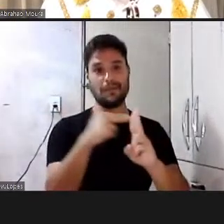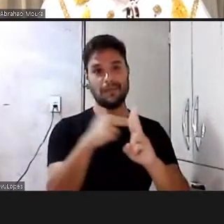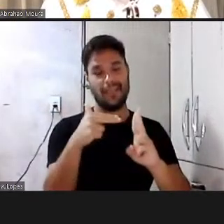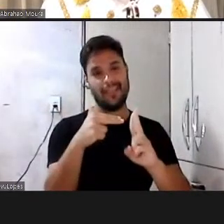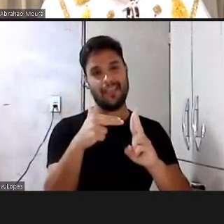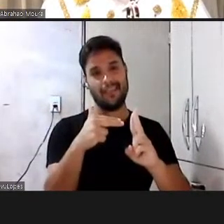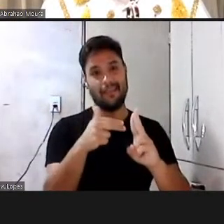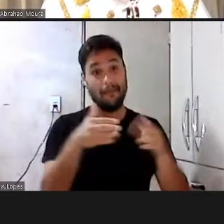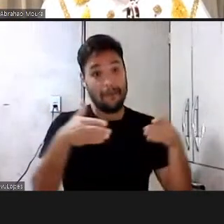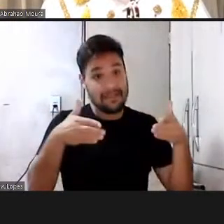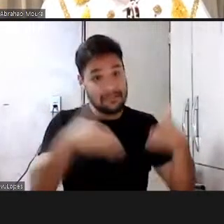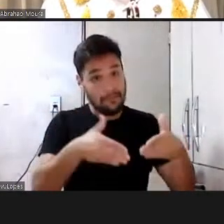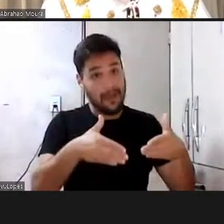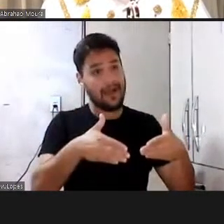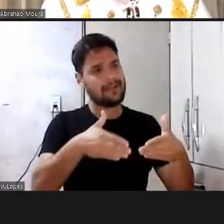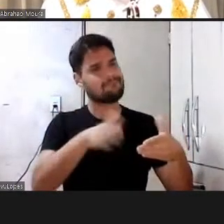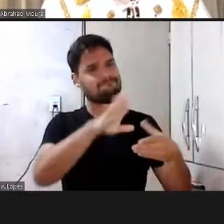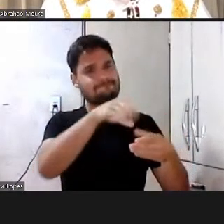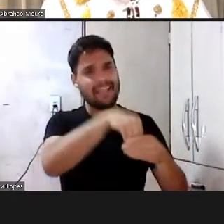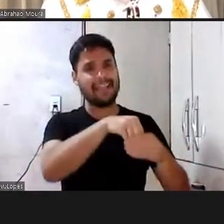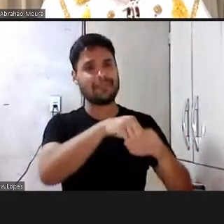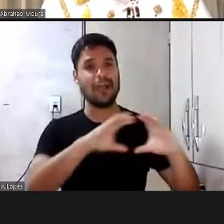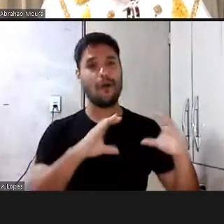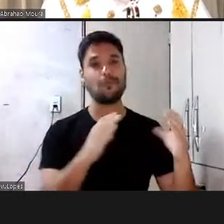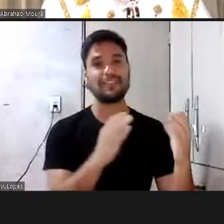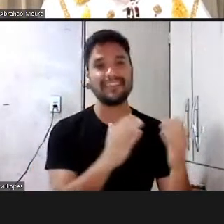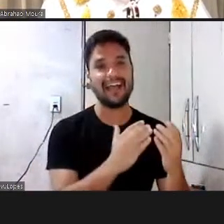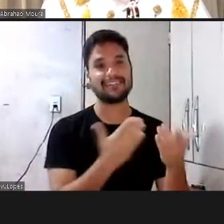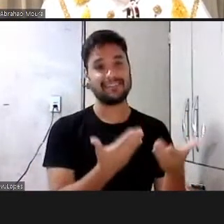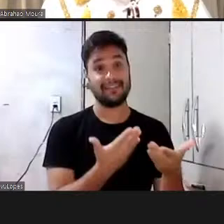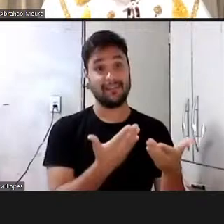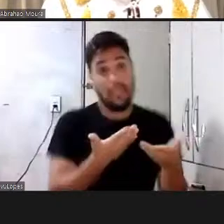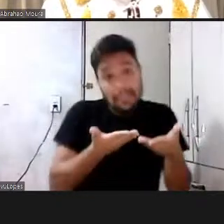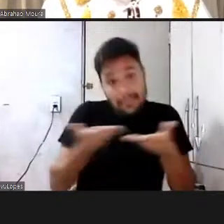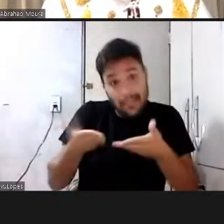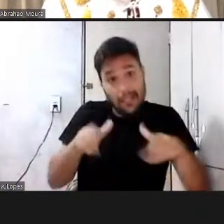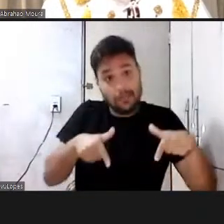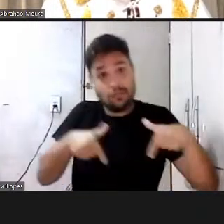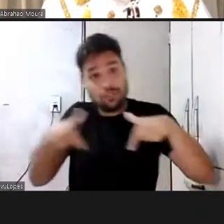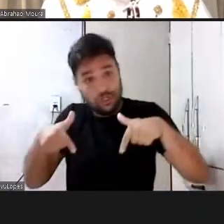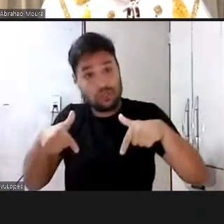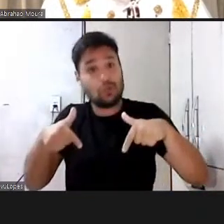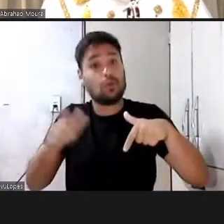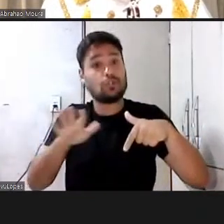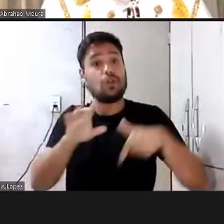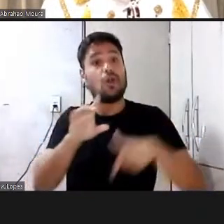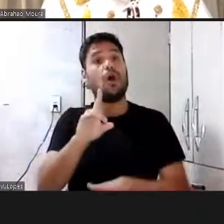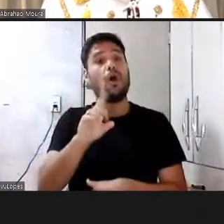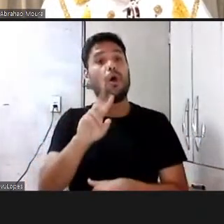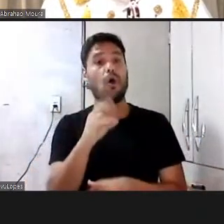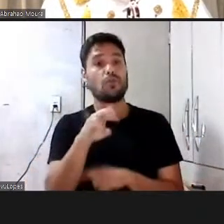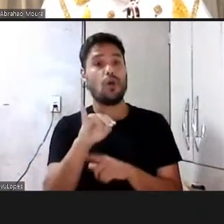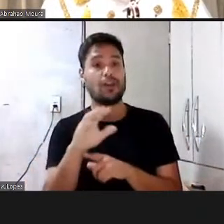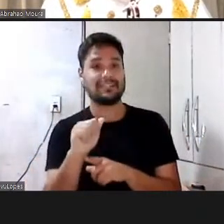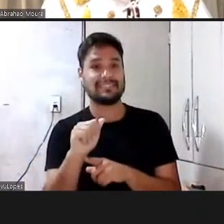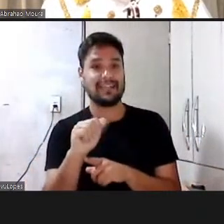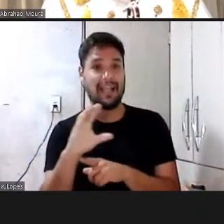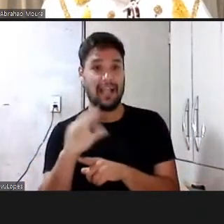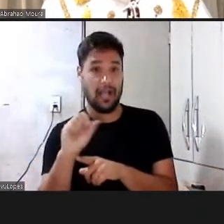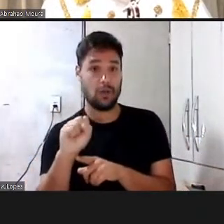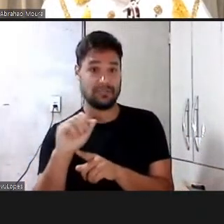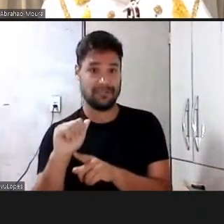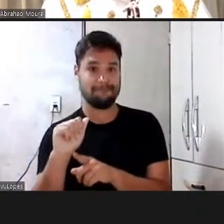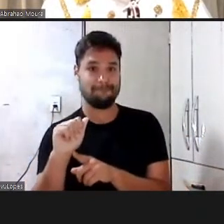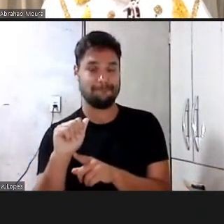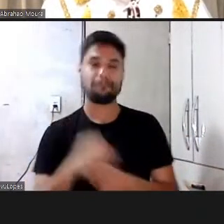um membro de sua comunidade, por meio deste título que lhe conferimos, de doutor honoris causa. Como se sabe,